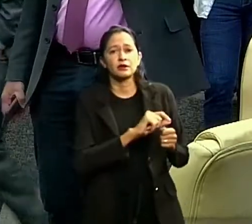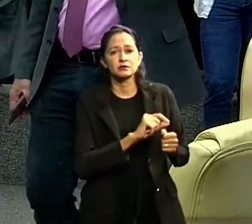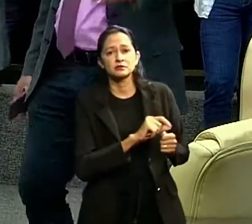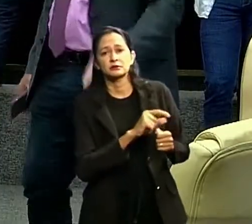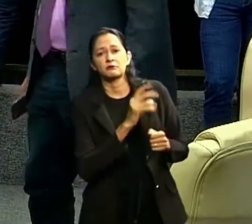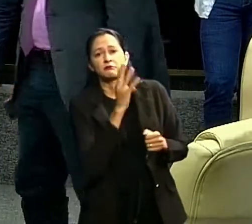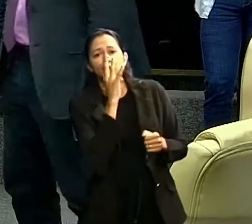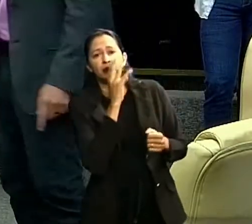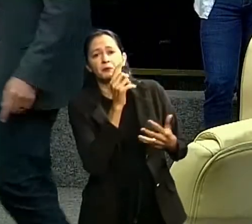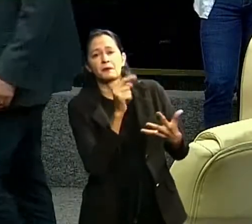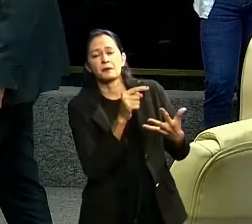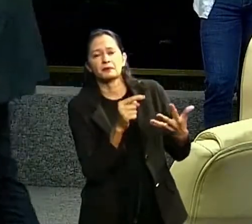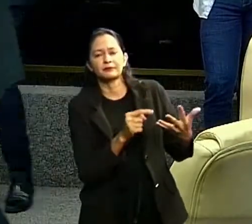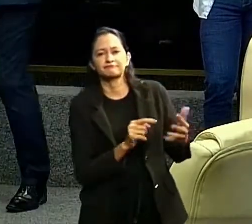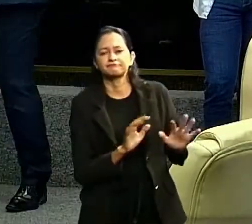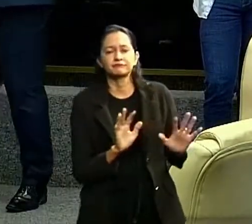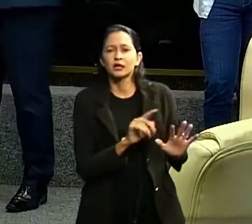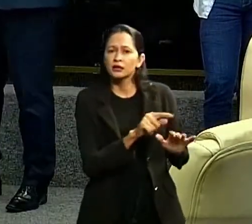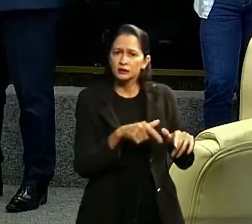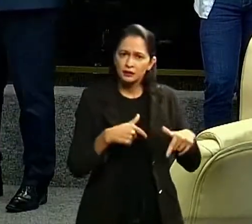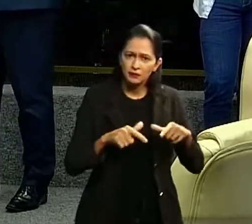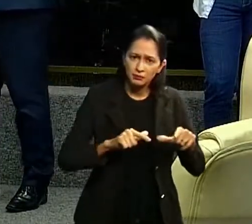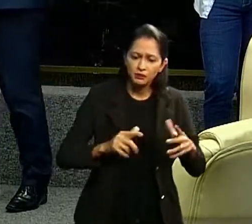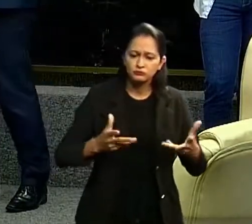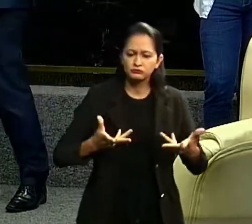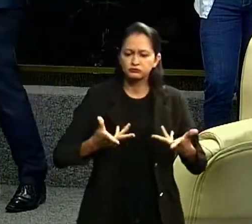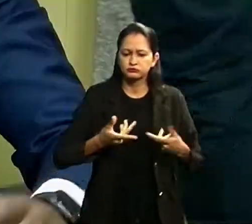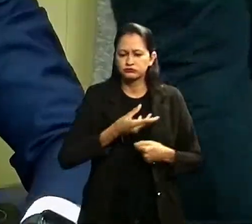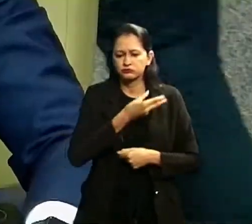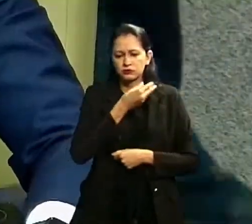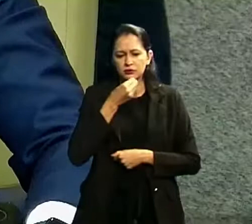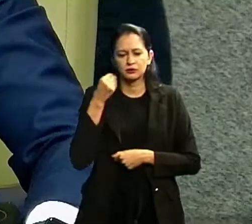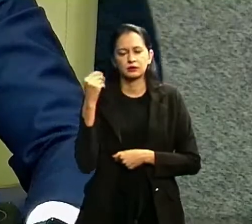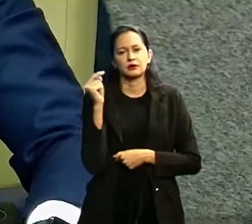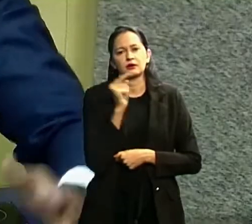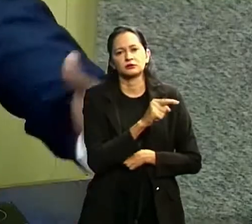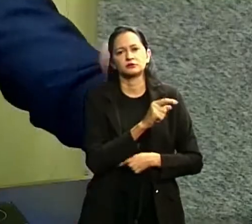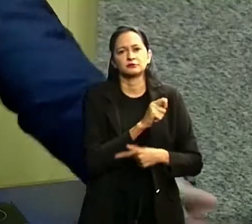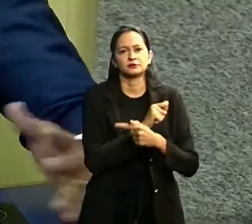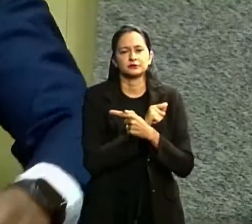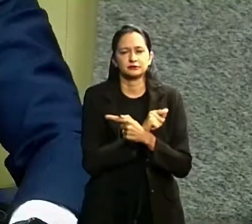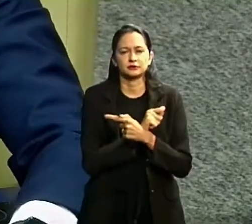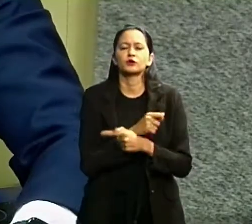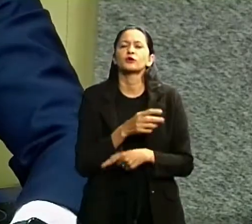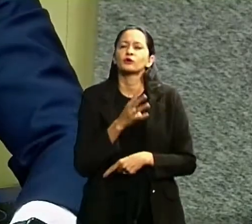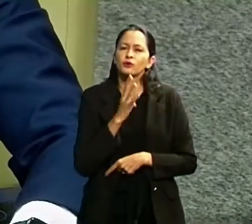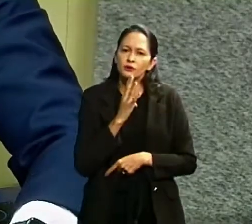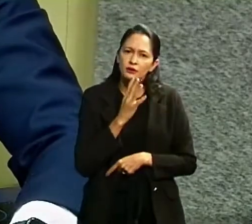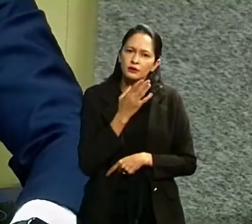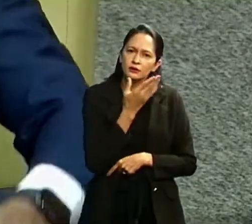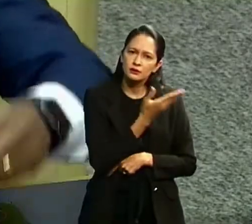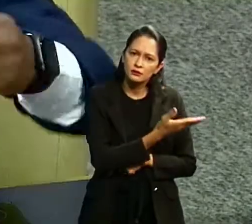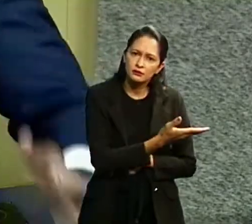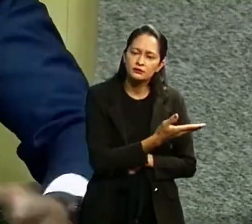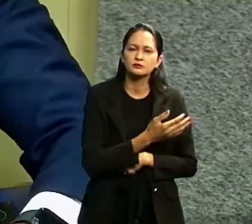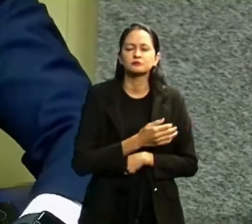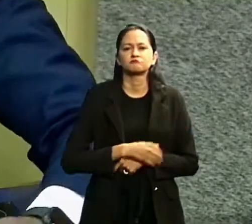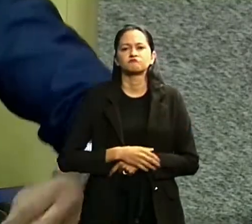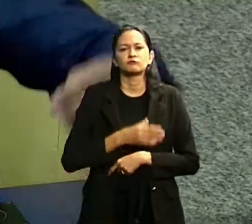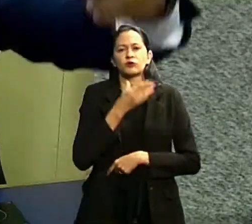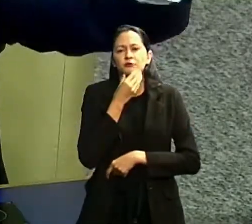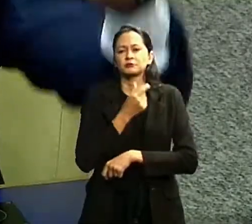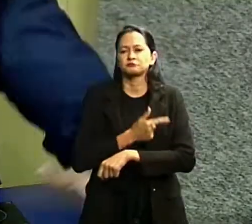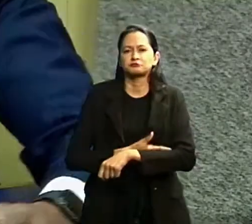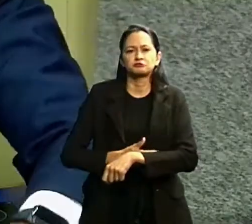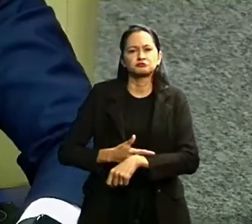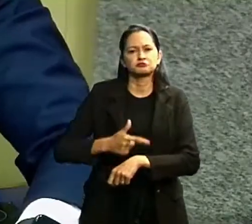colega que tem um trabalho de excelência ali em Aparecida de Goiânia. Conheço de perto o André Fortaleza, é um gentleman,